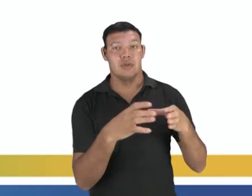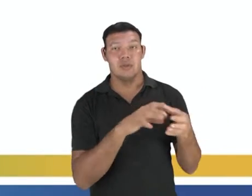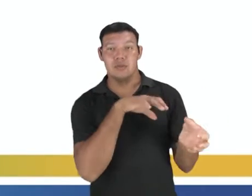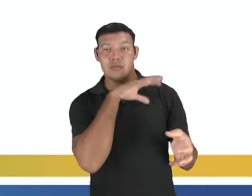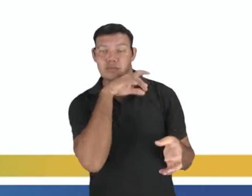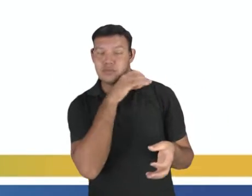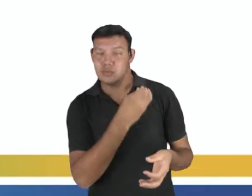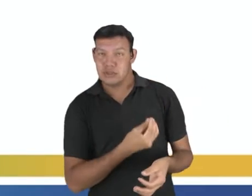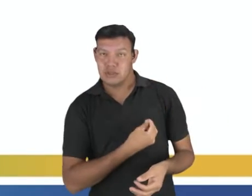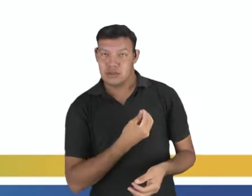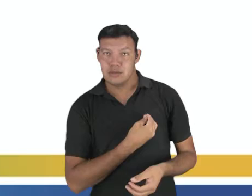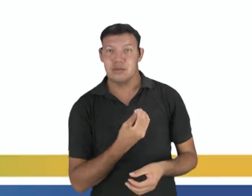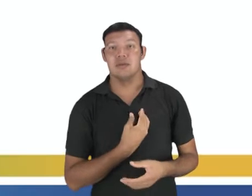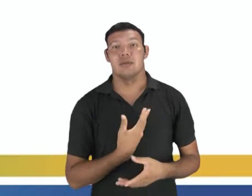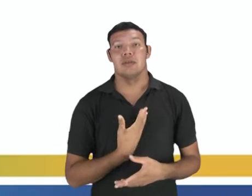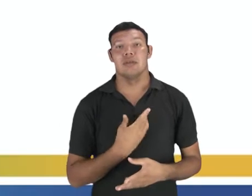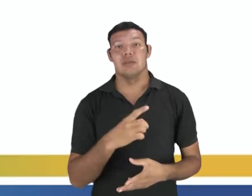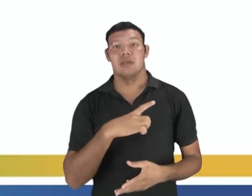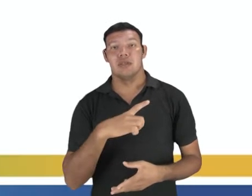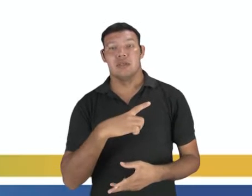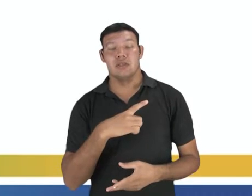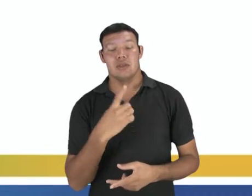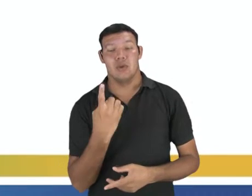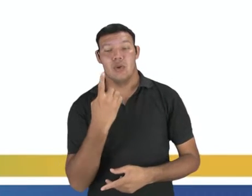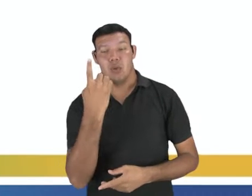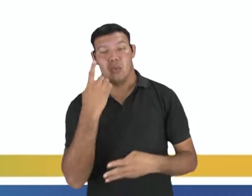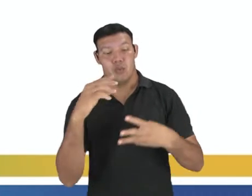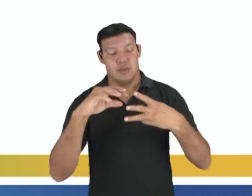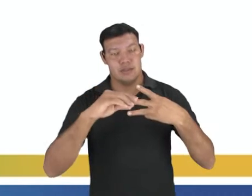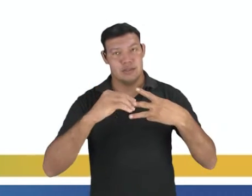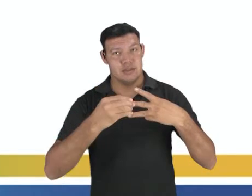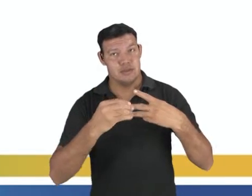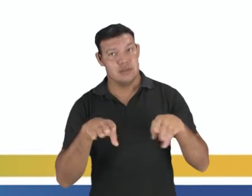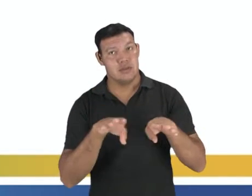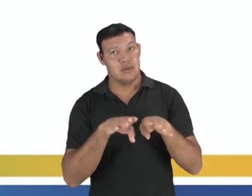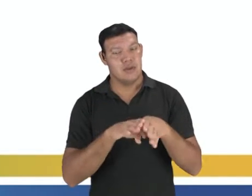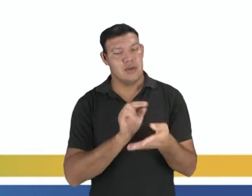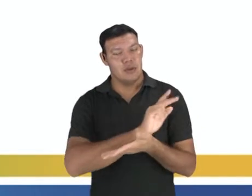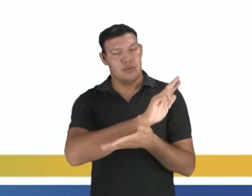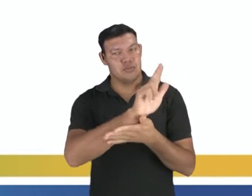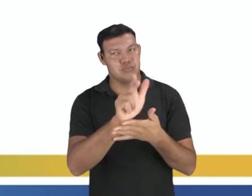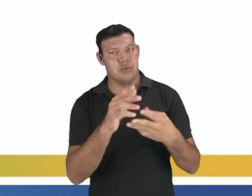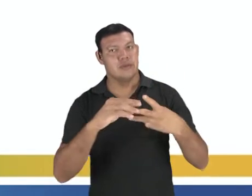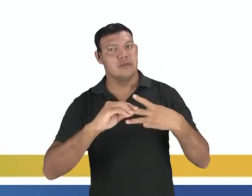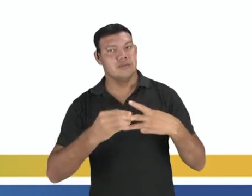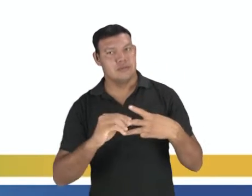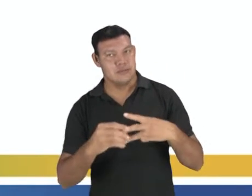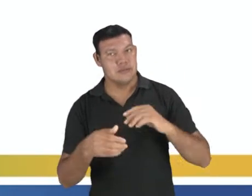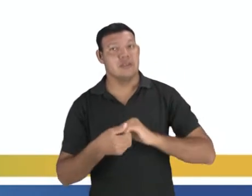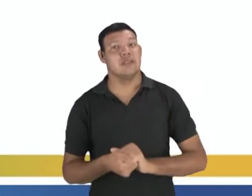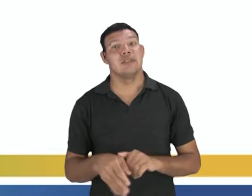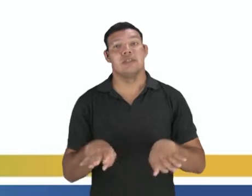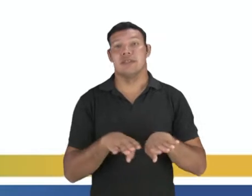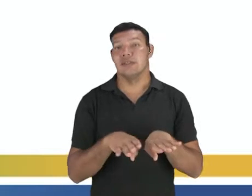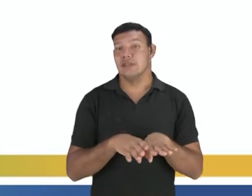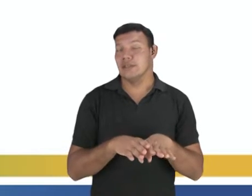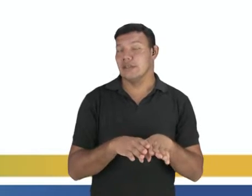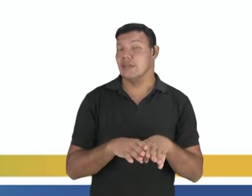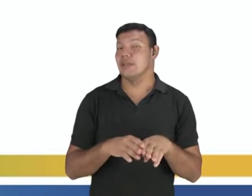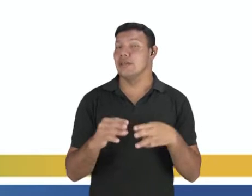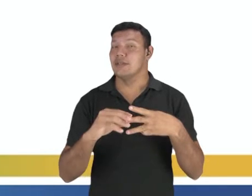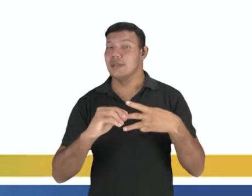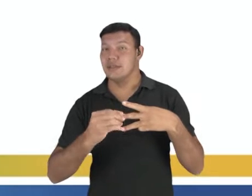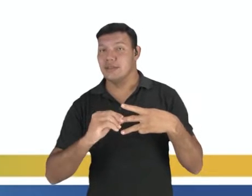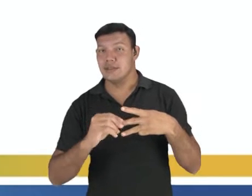podem ser unicelulares ou pluricelulares e ainda são seres que têm células do tipo eucarionte, ou